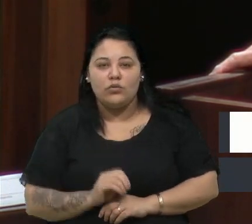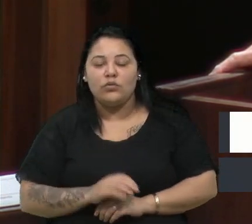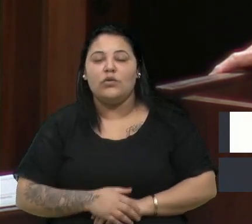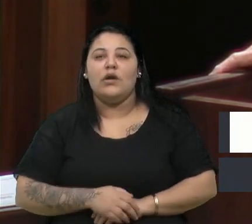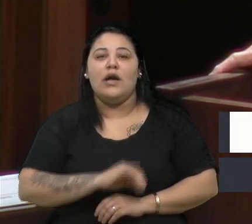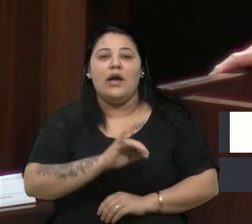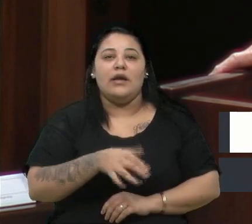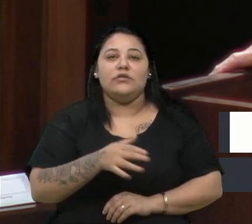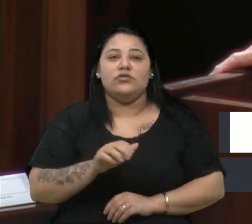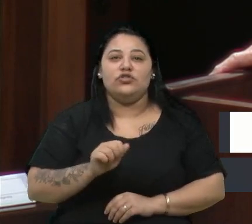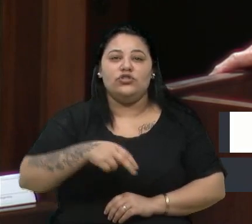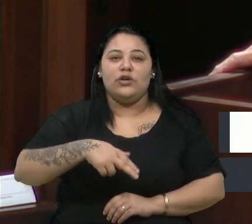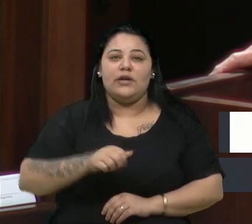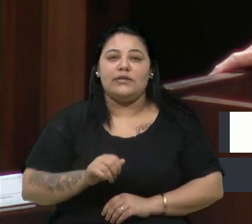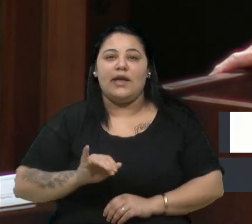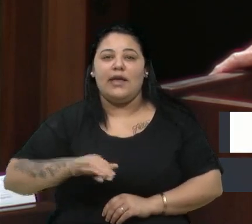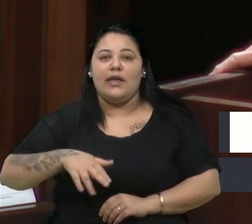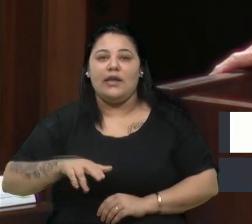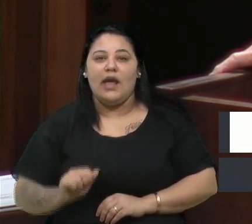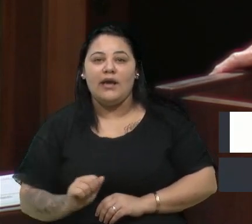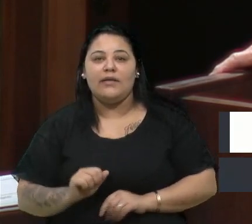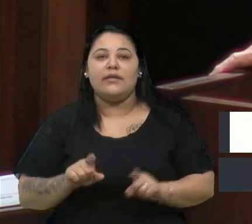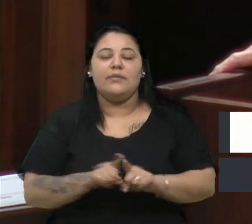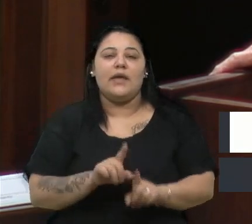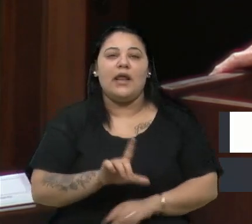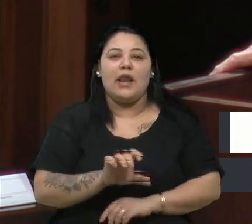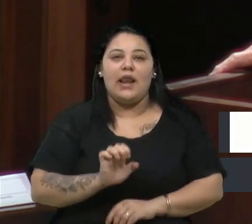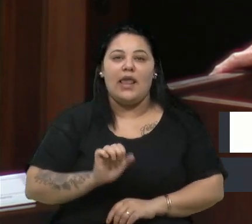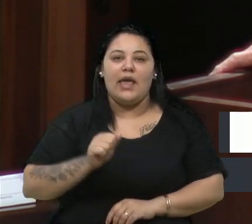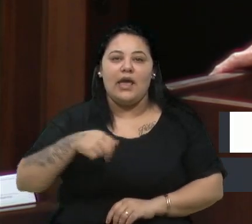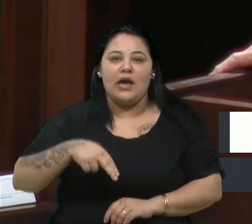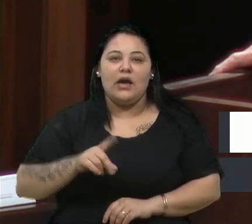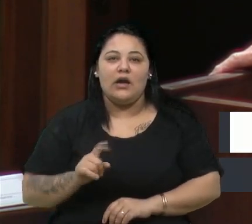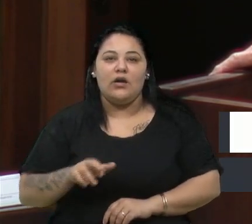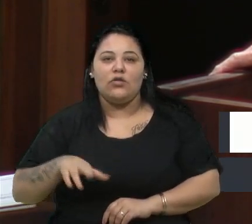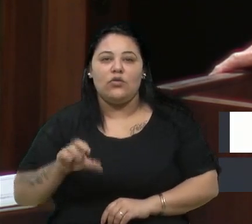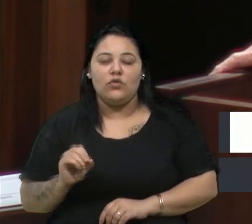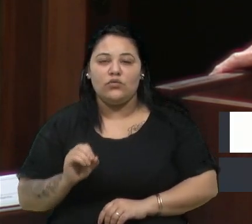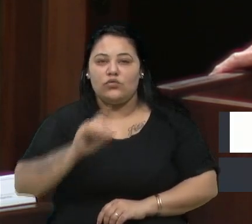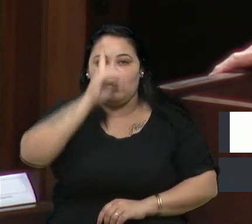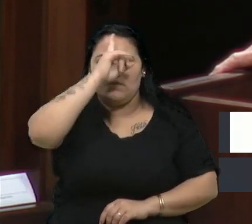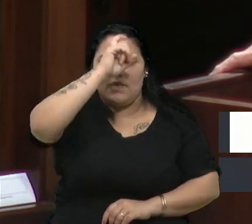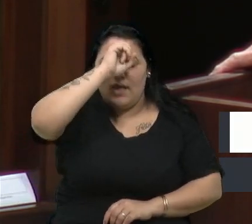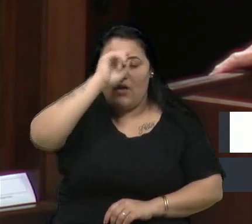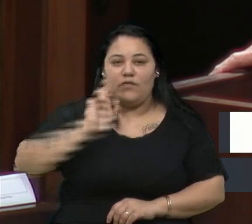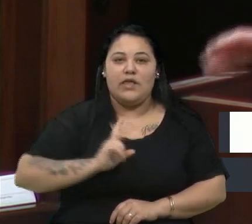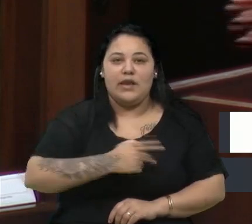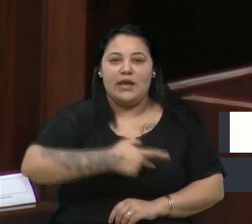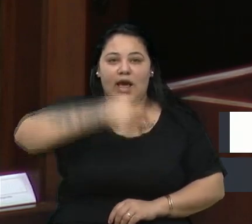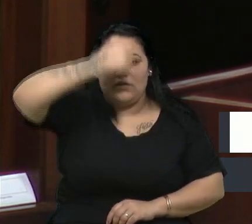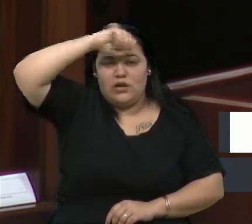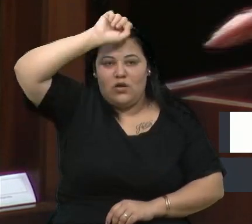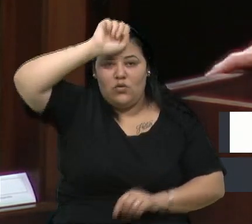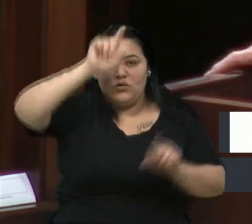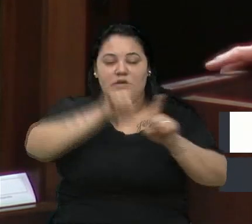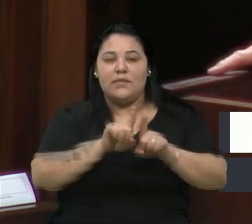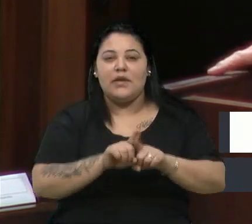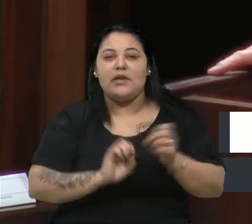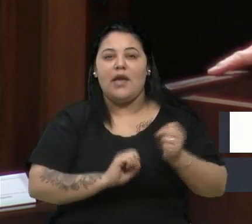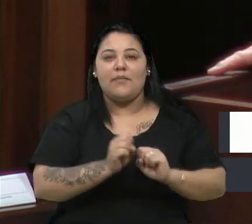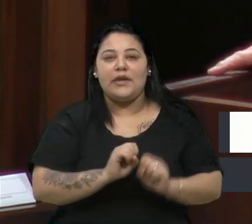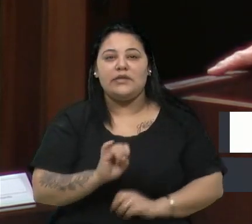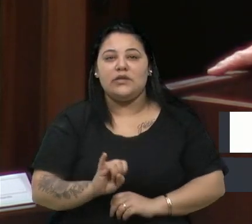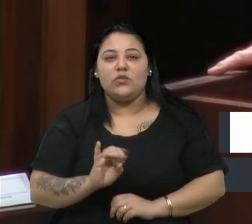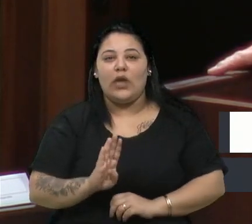Janaína, o doutor Leandro, do Hospital Veterinário da UX, e o IBAMA